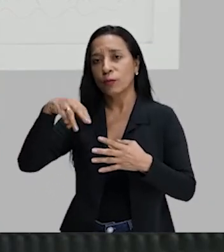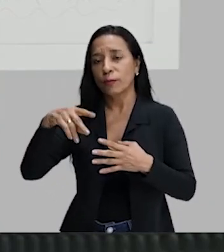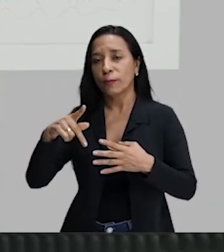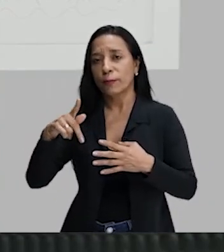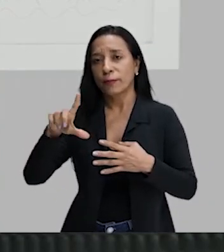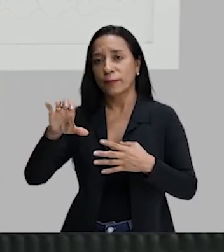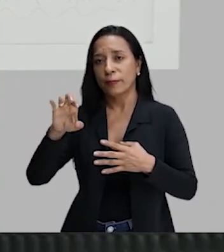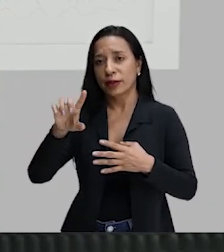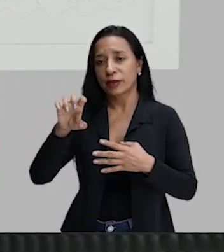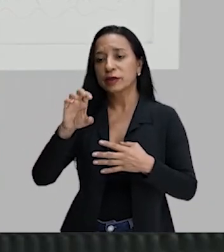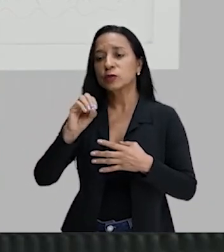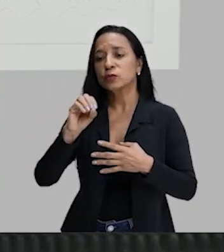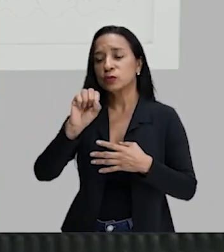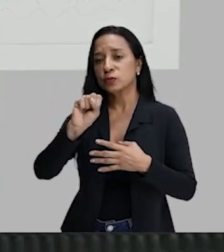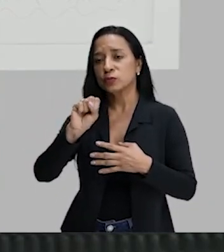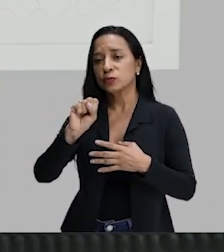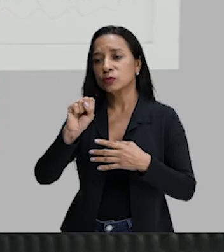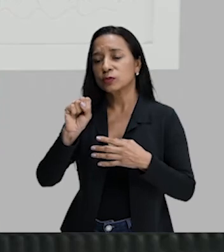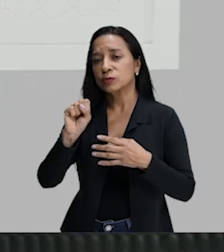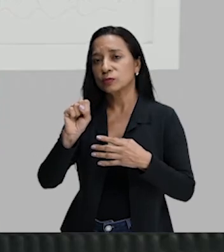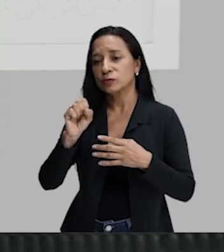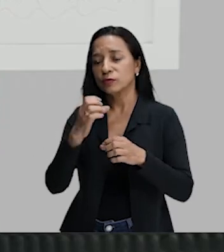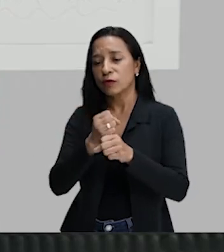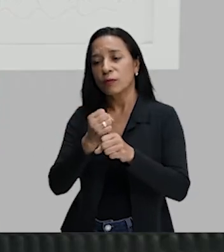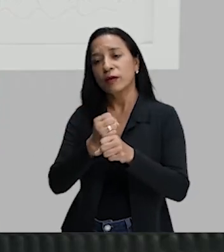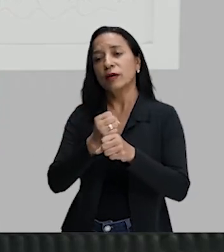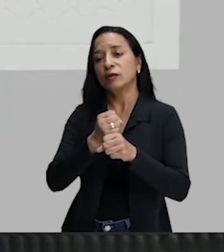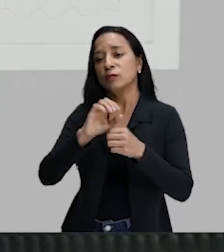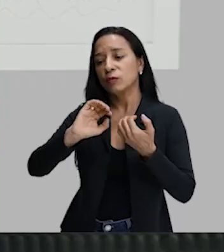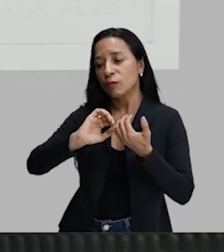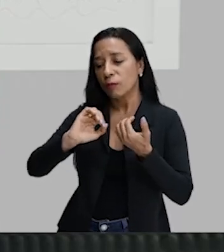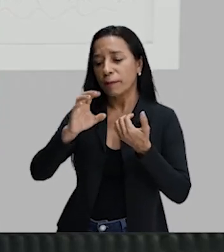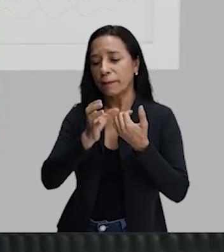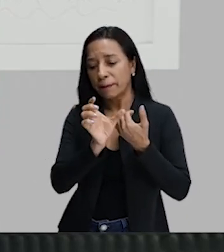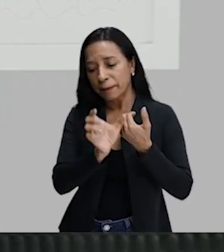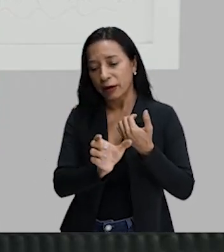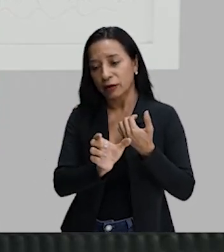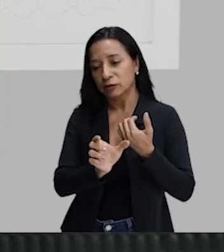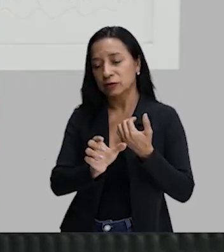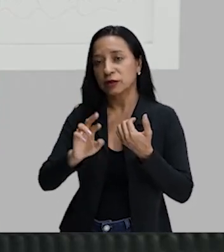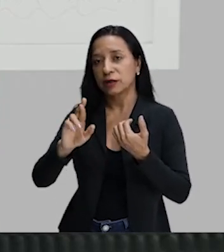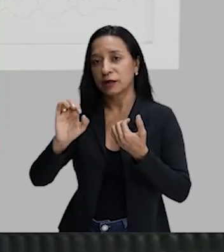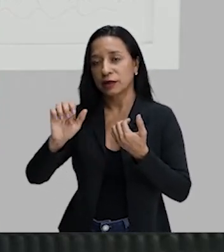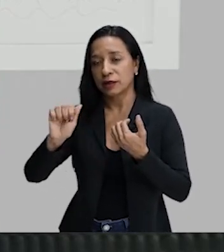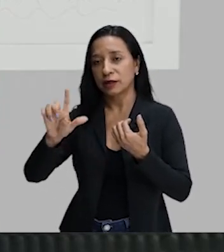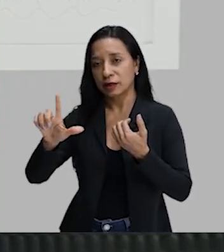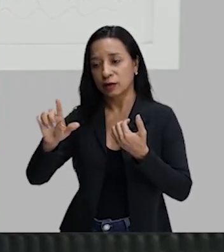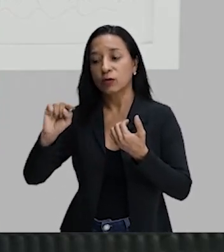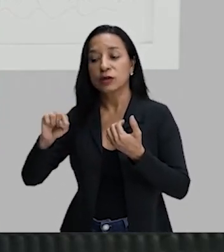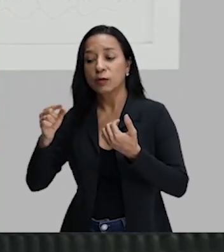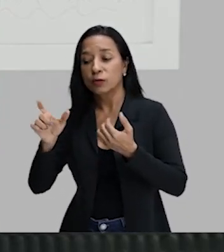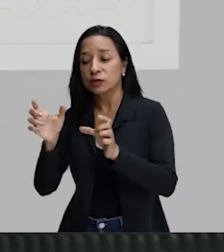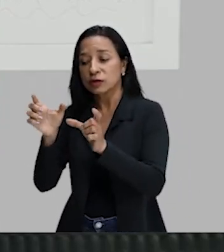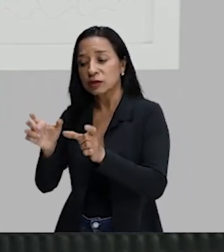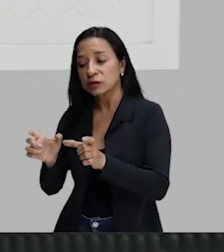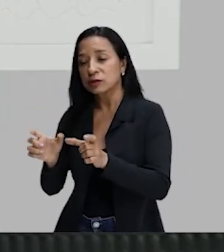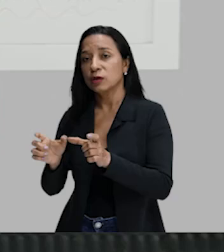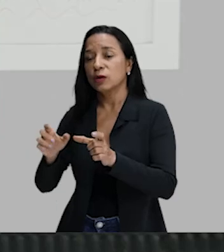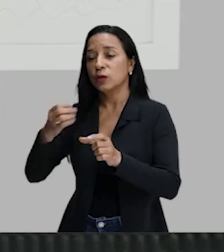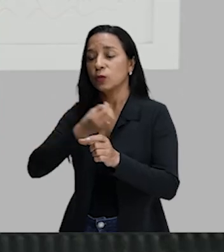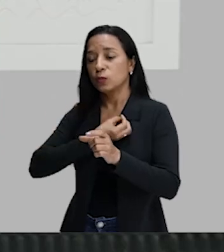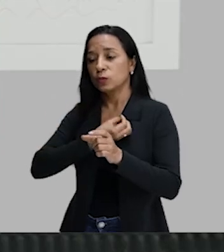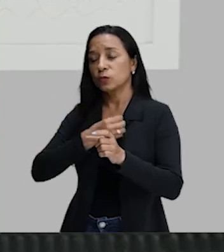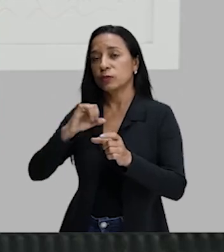um número formado por uma parte real e vai aparecer também esse número aí, que é o número imaginário. Ele surgiu